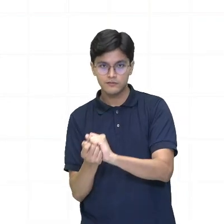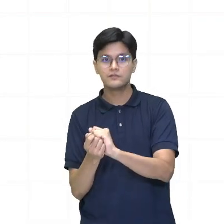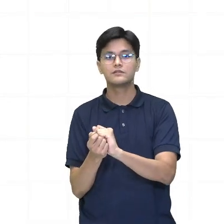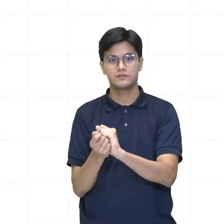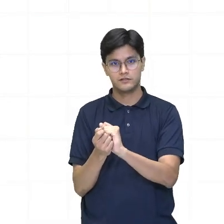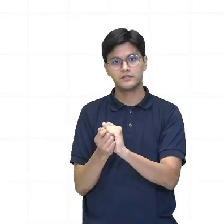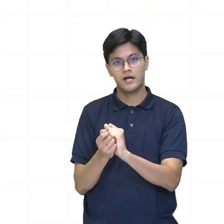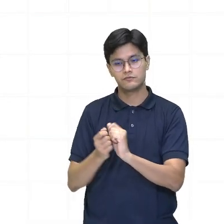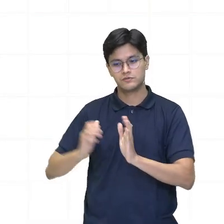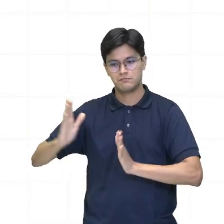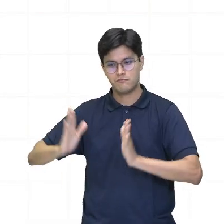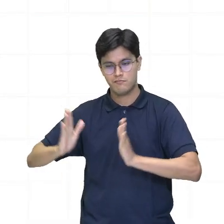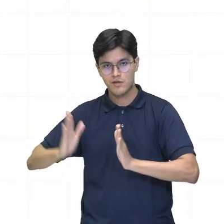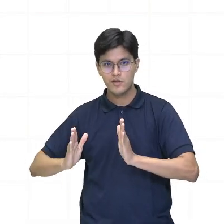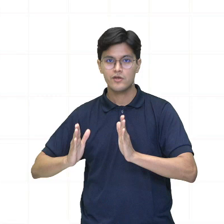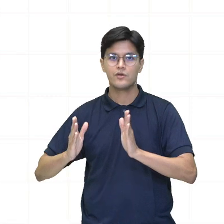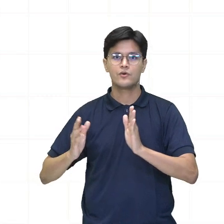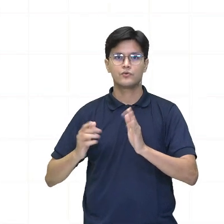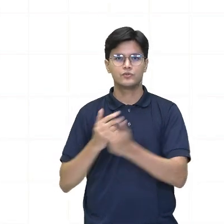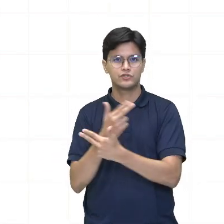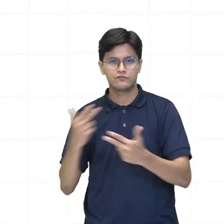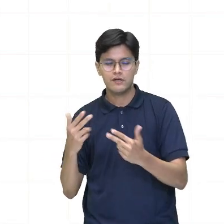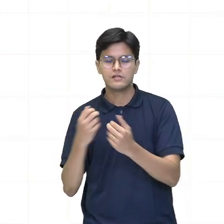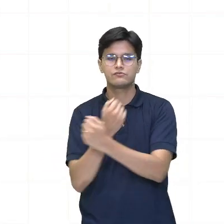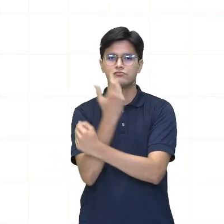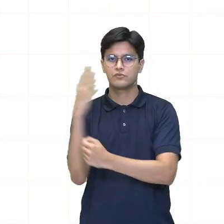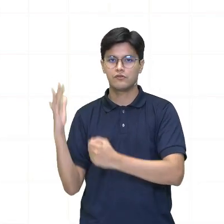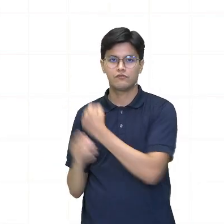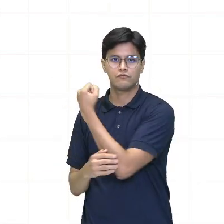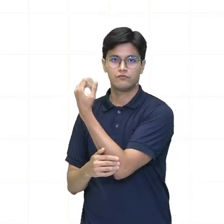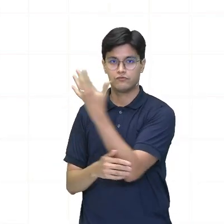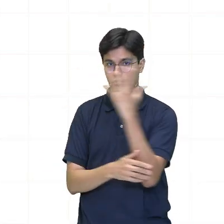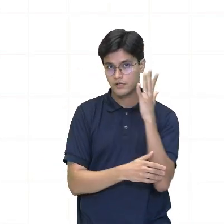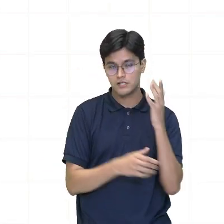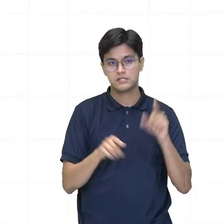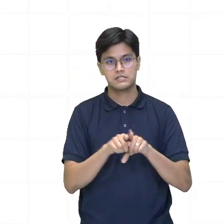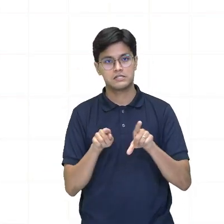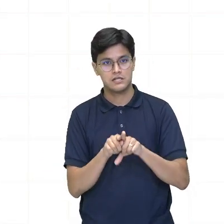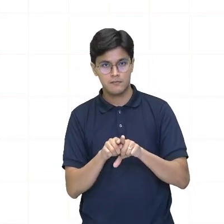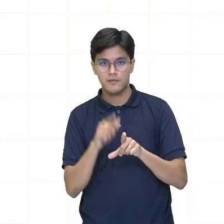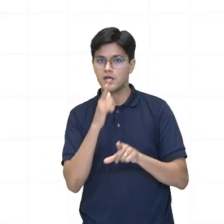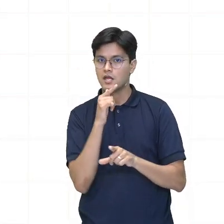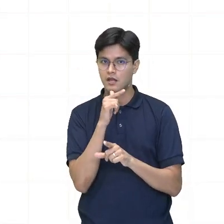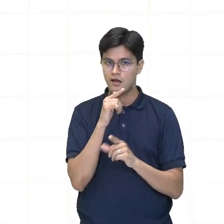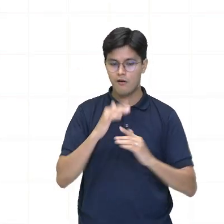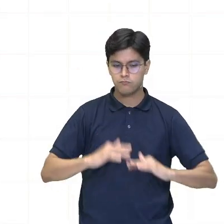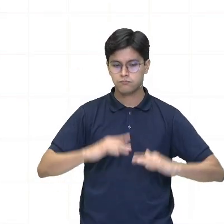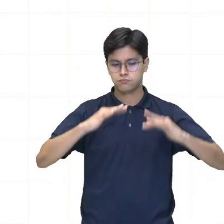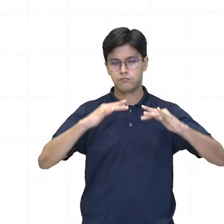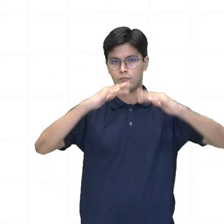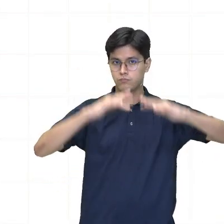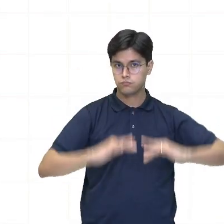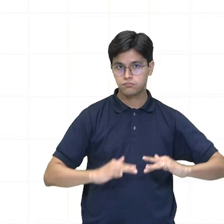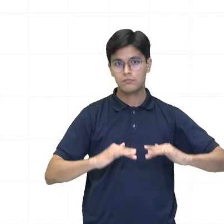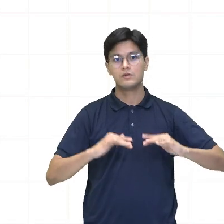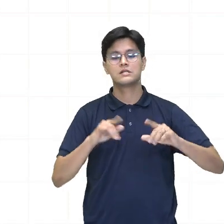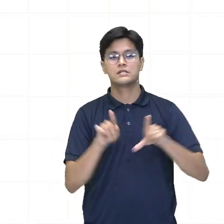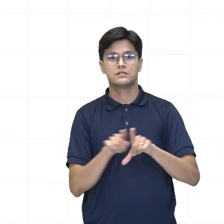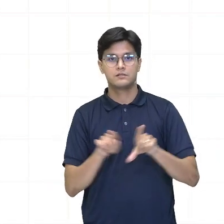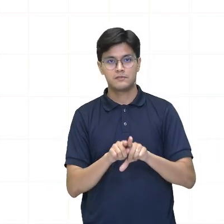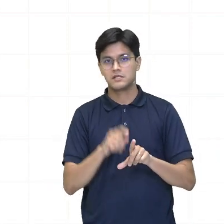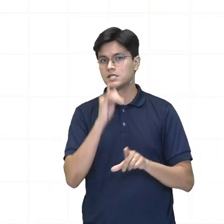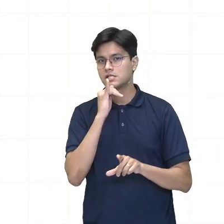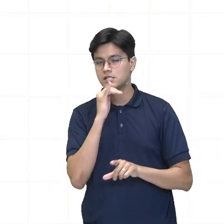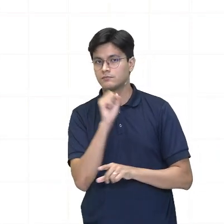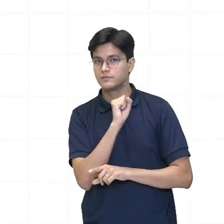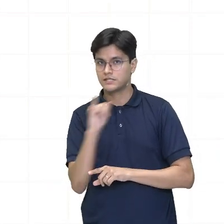das águas, mas modificam sua realidade para atender suas necessidades. No caso, quando há um período